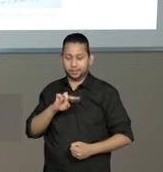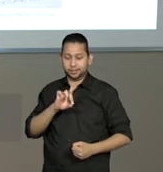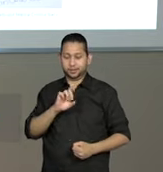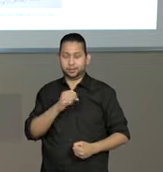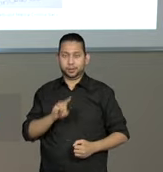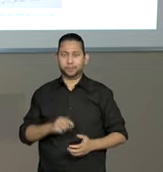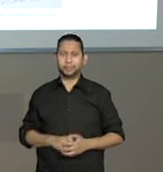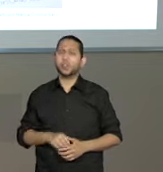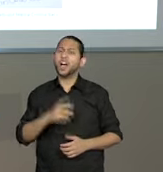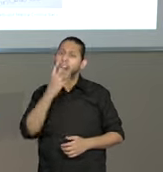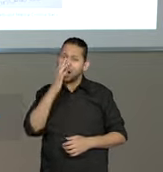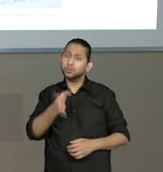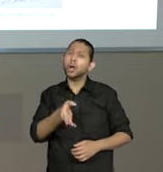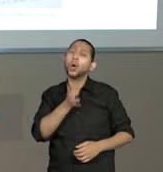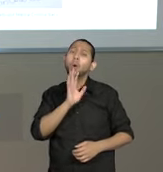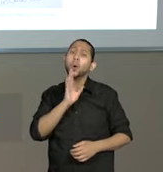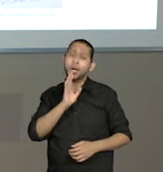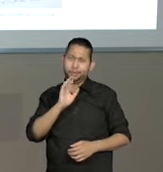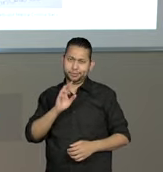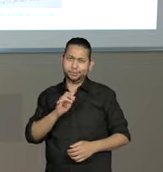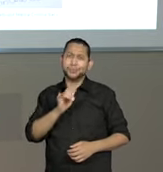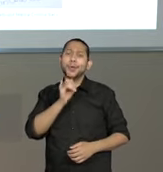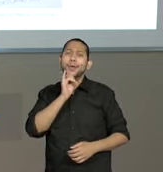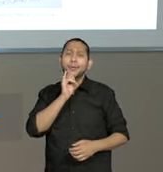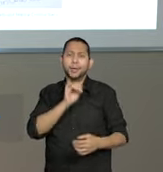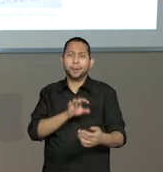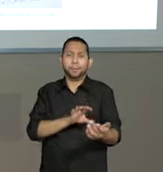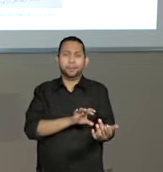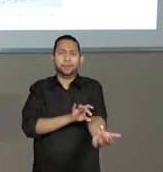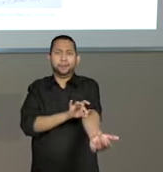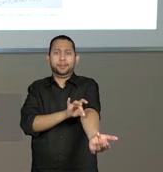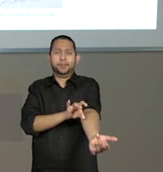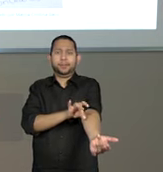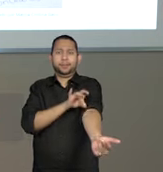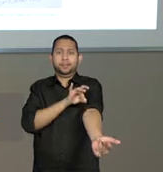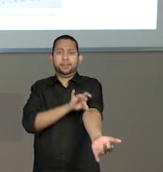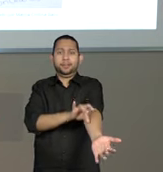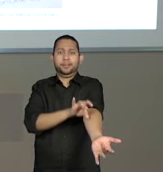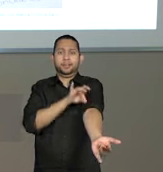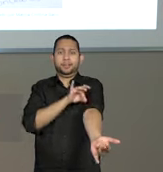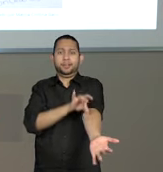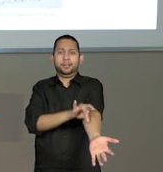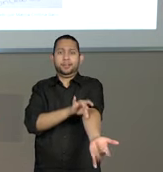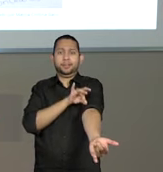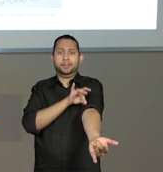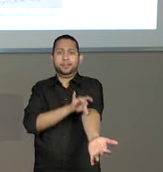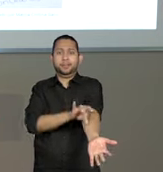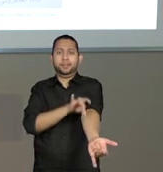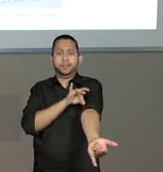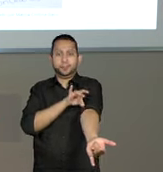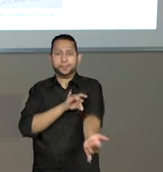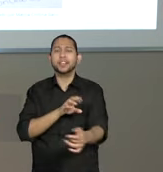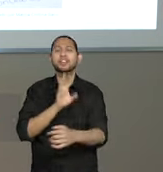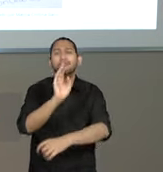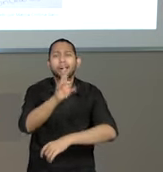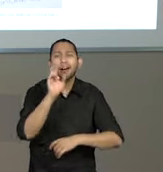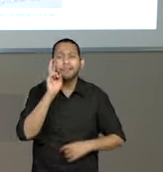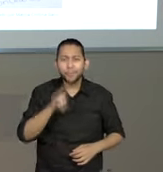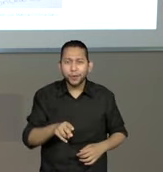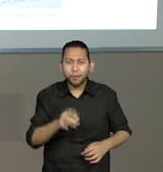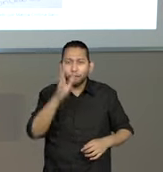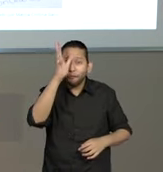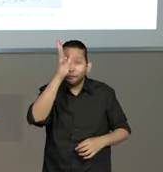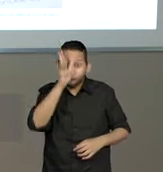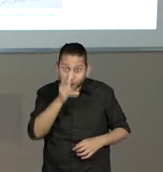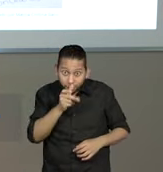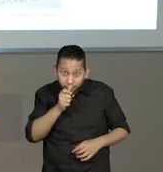Provavelmente você já viu o tendão também em frango. Se você pegar uma coxa de frango, você vai ver que tem a parte